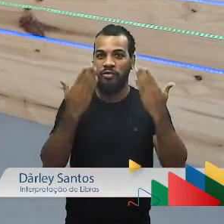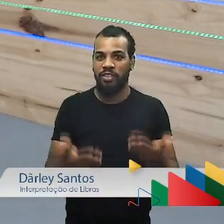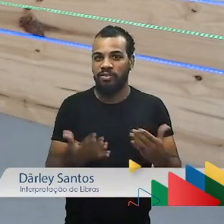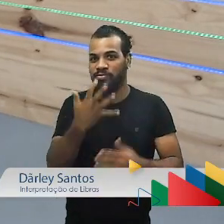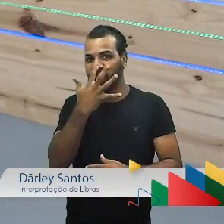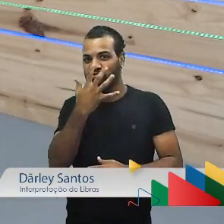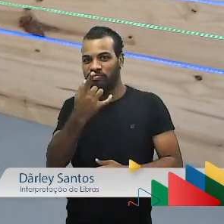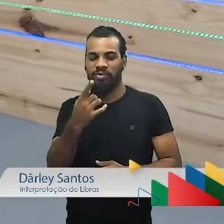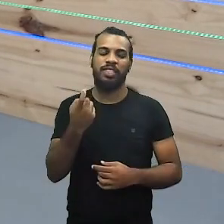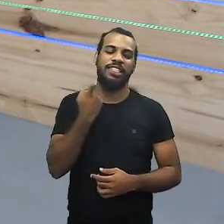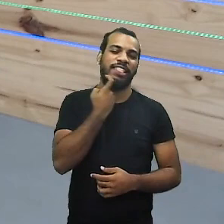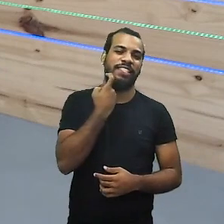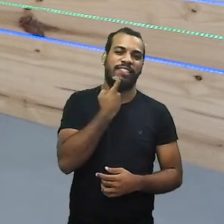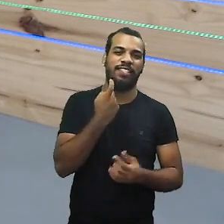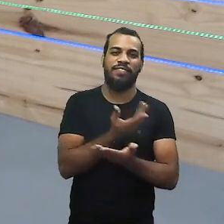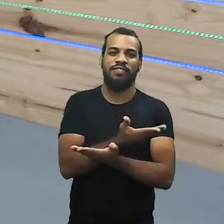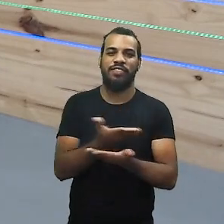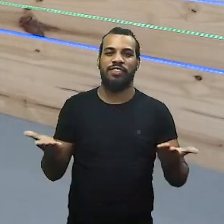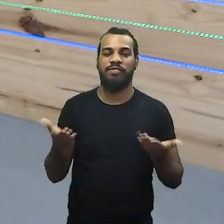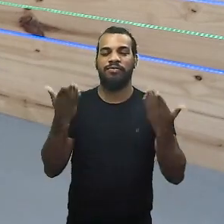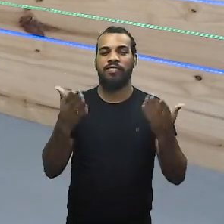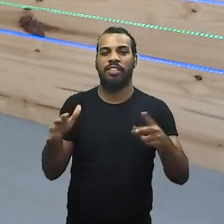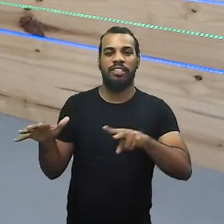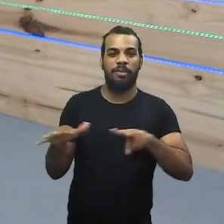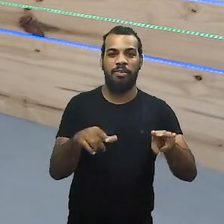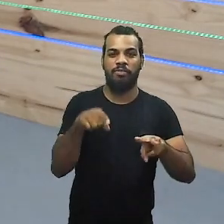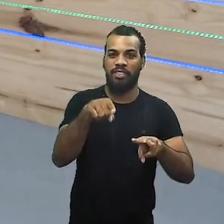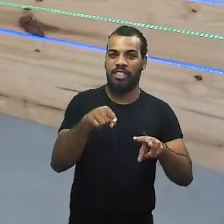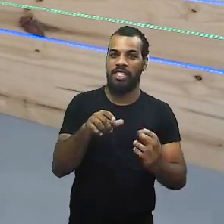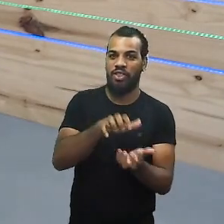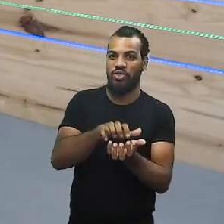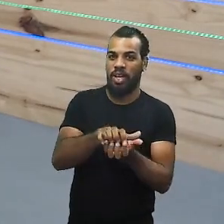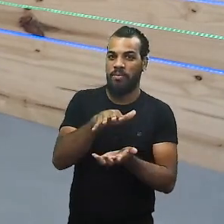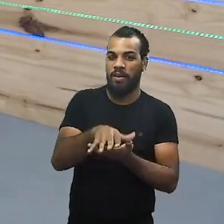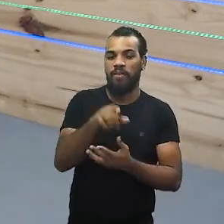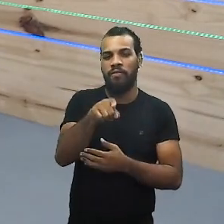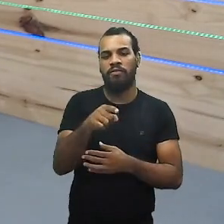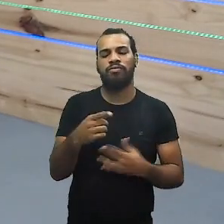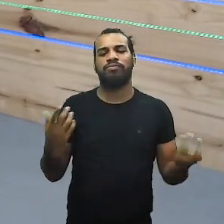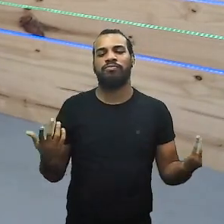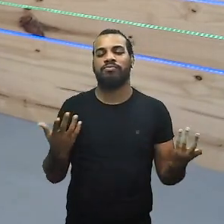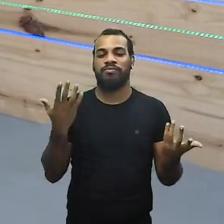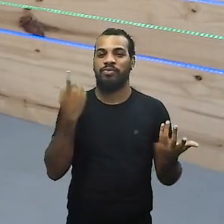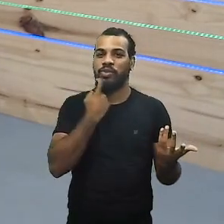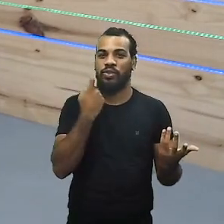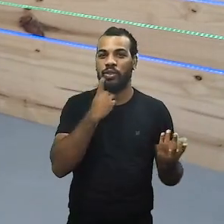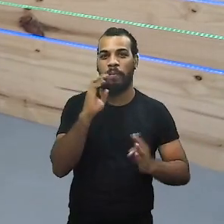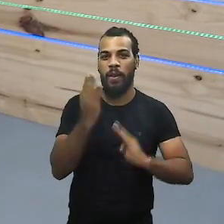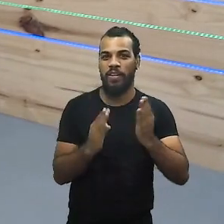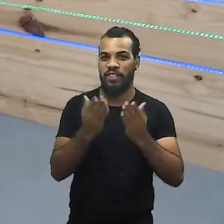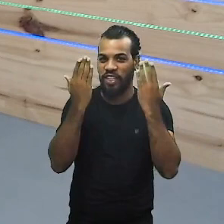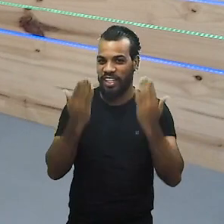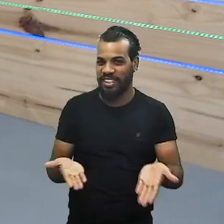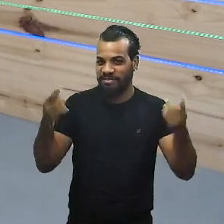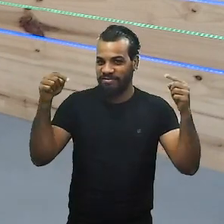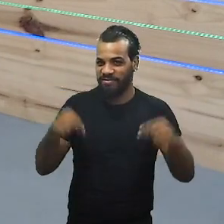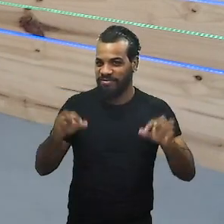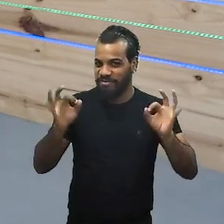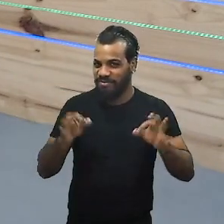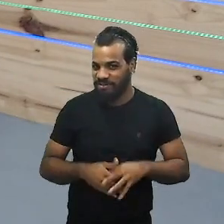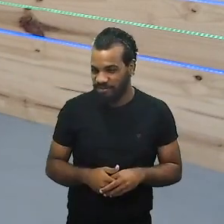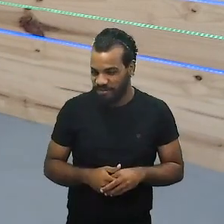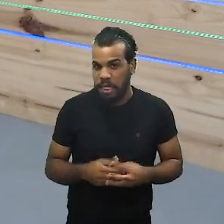sexta-feira aqui com vocês, fechando a semana de vocês aqui da EducaPE, fazendo aquele sextou da Biologia aqui, o sextou da EducaPE e